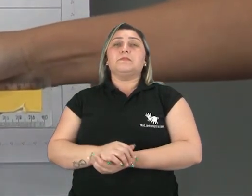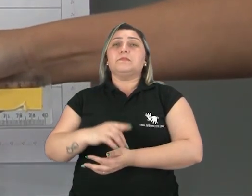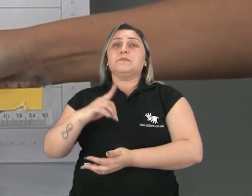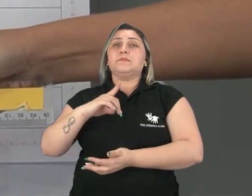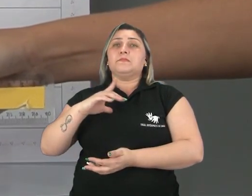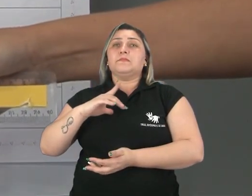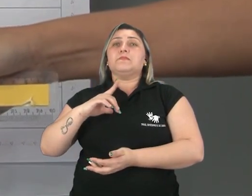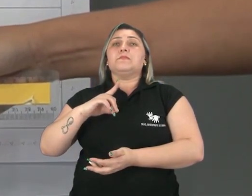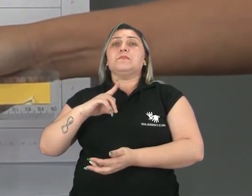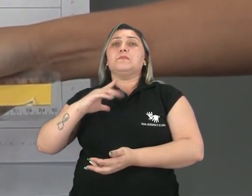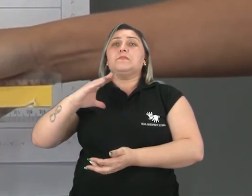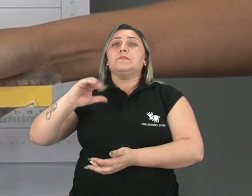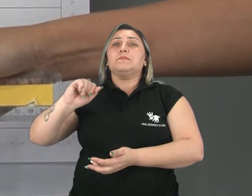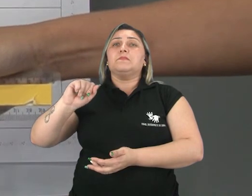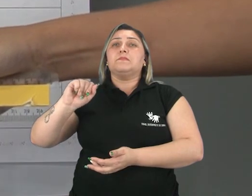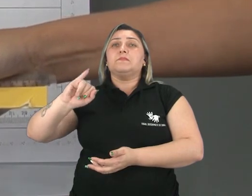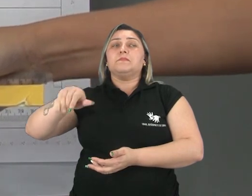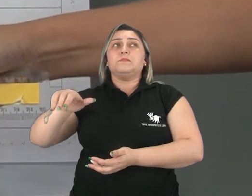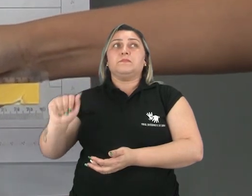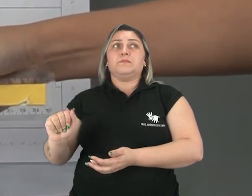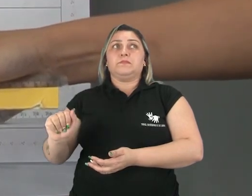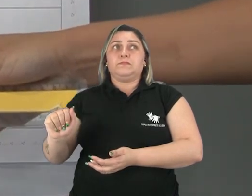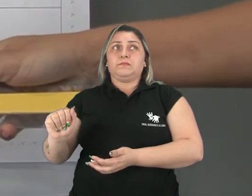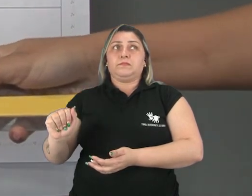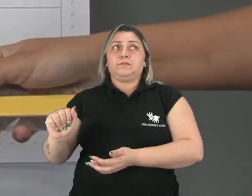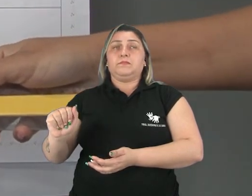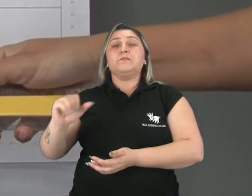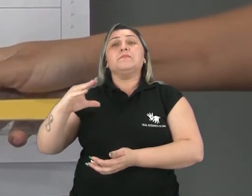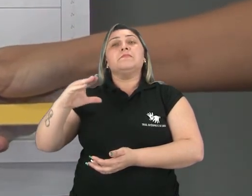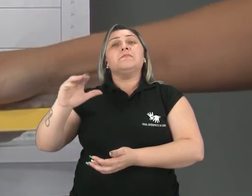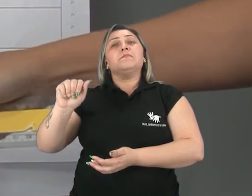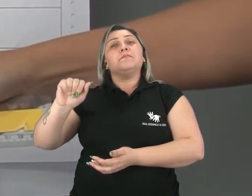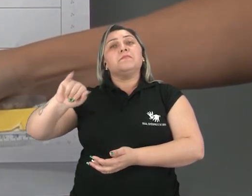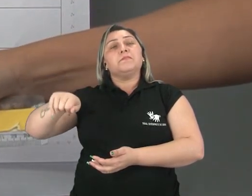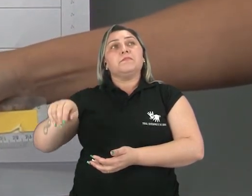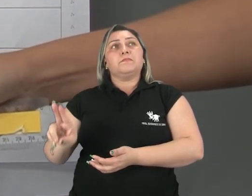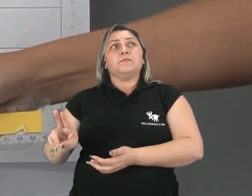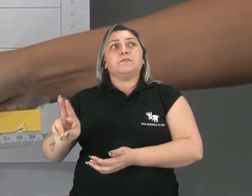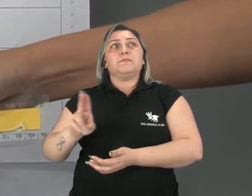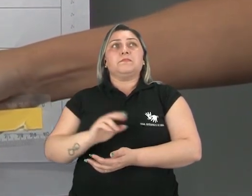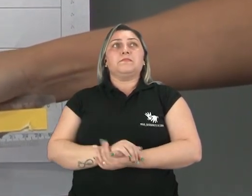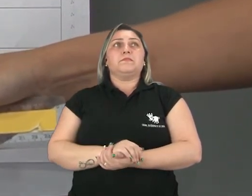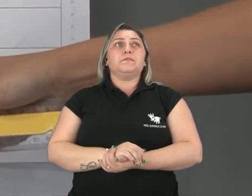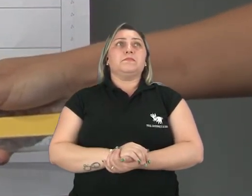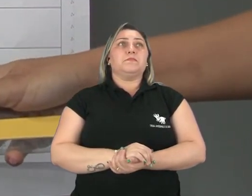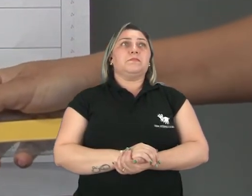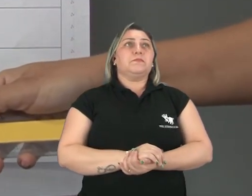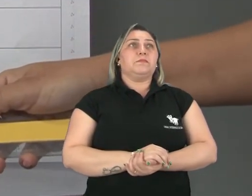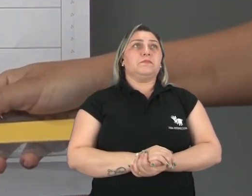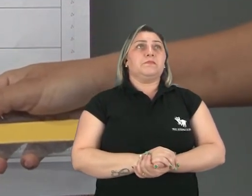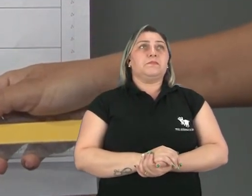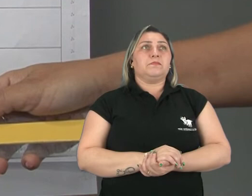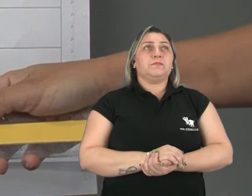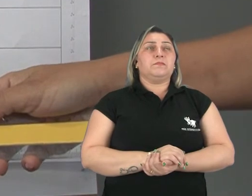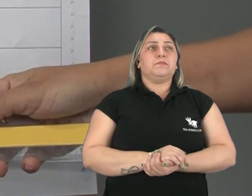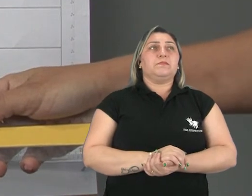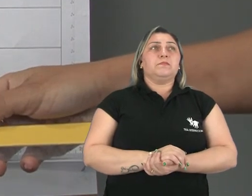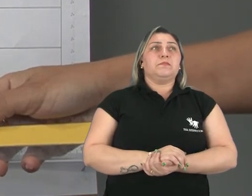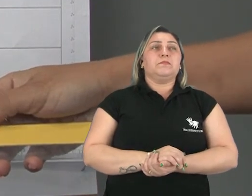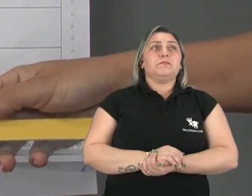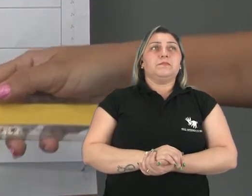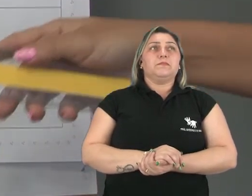temos aqui o som Inicial k k já e cá Caju